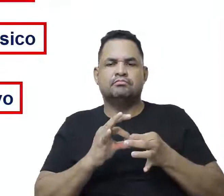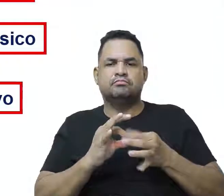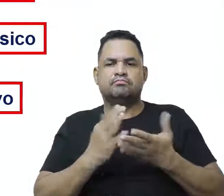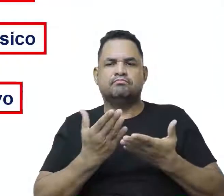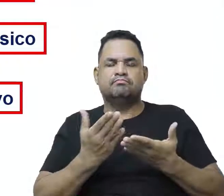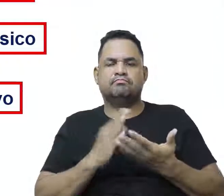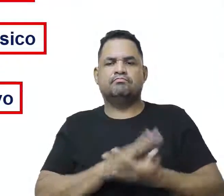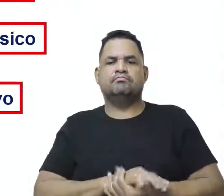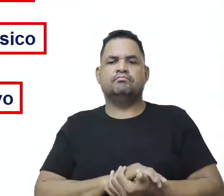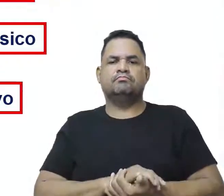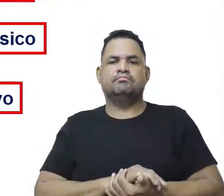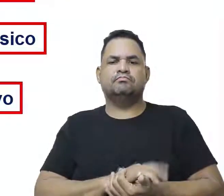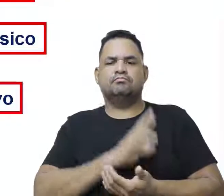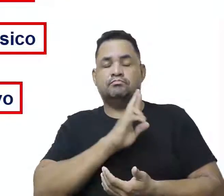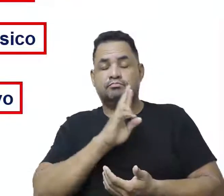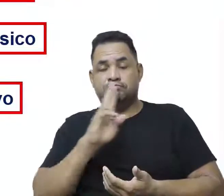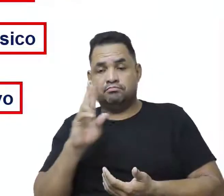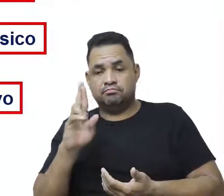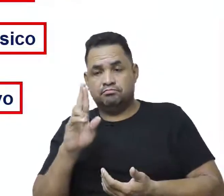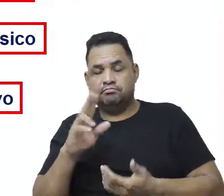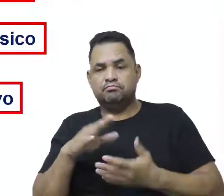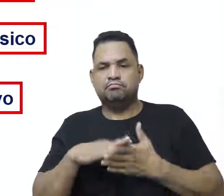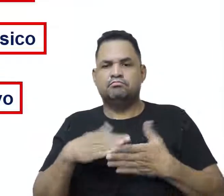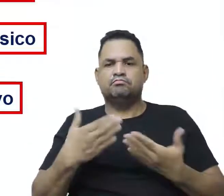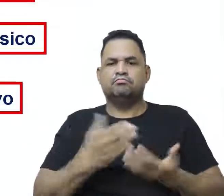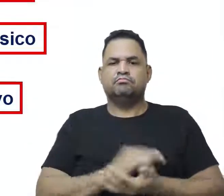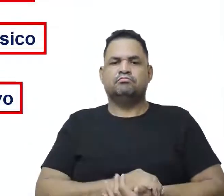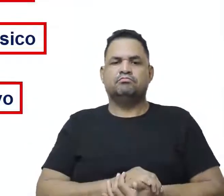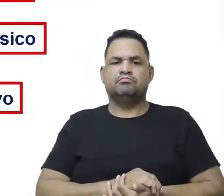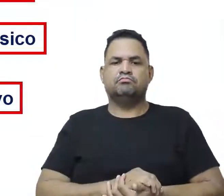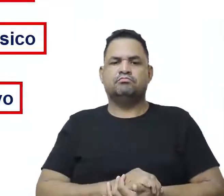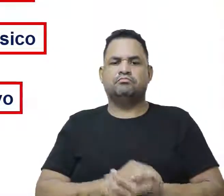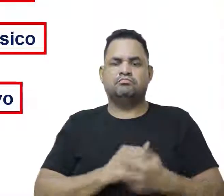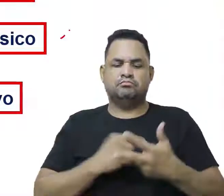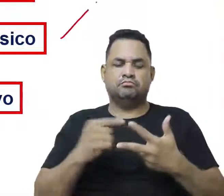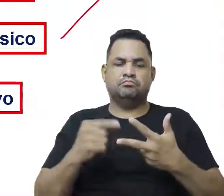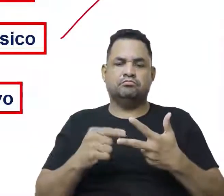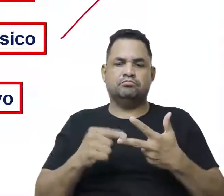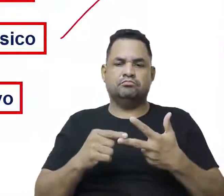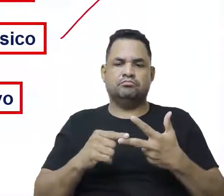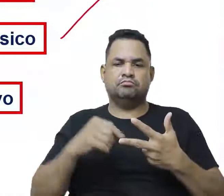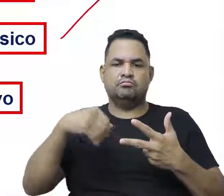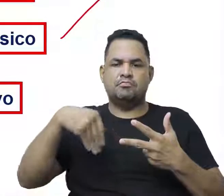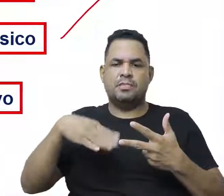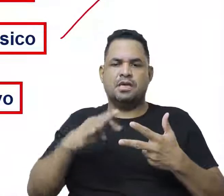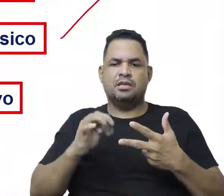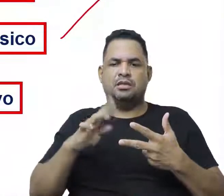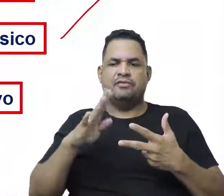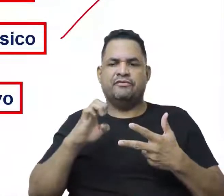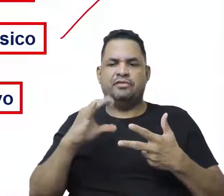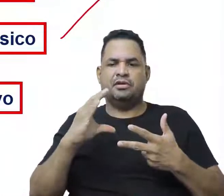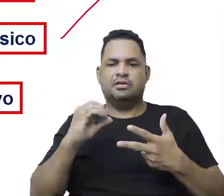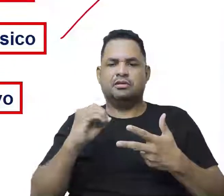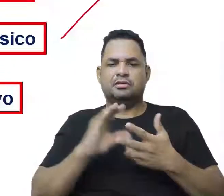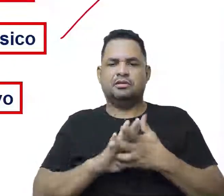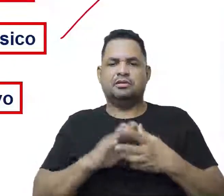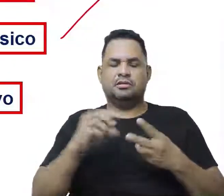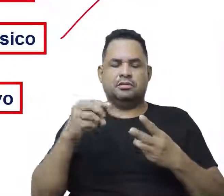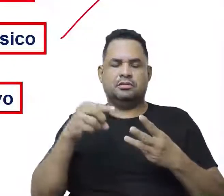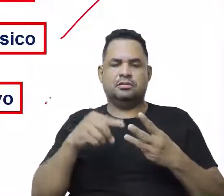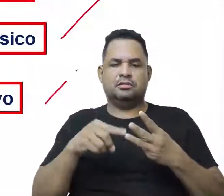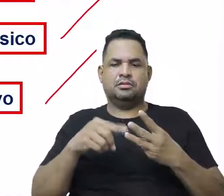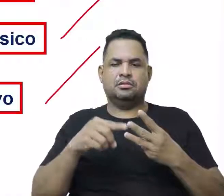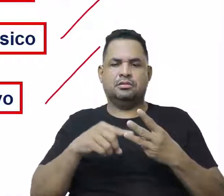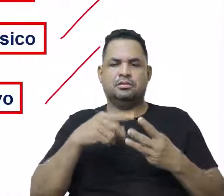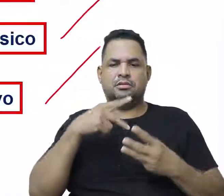com questões da religião né enfim o segundo estágio metafísico o terceiro